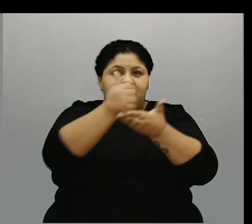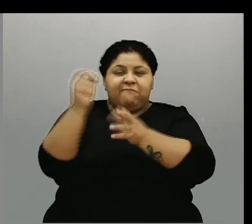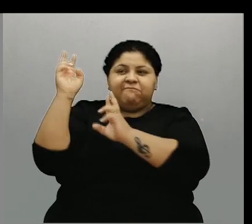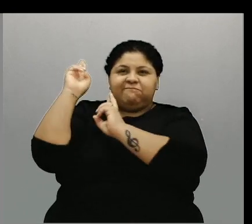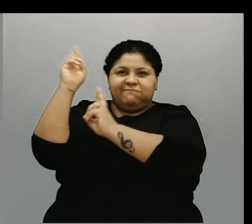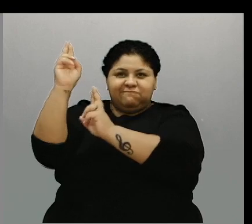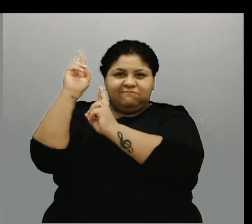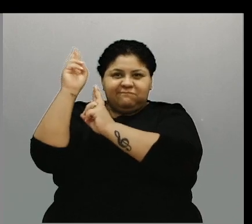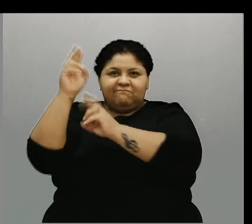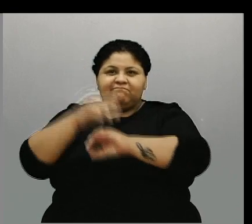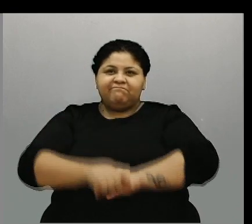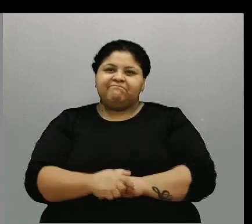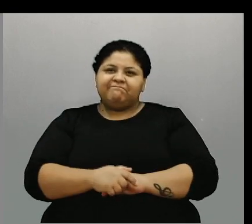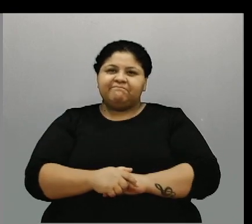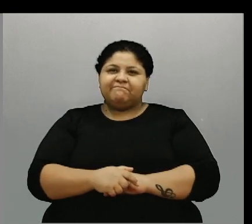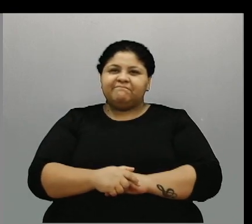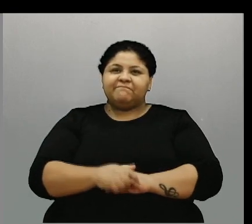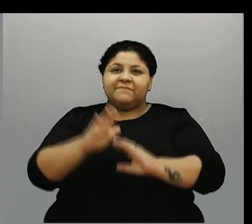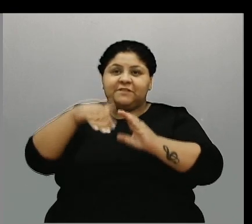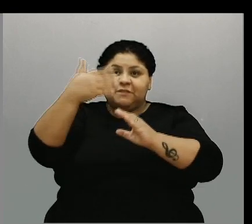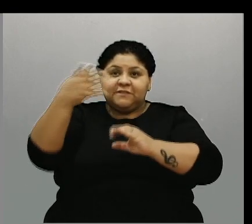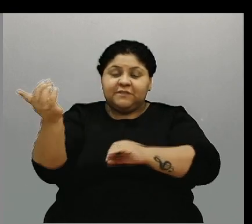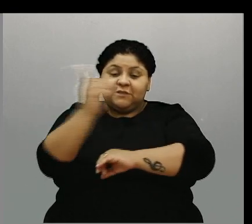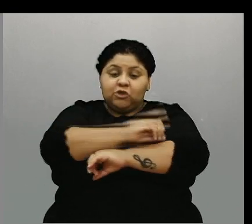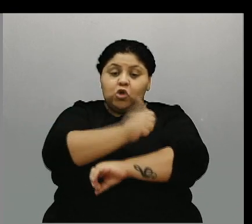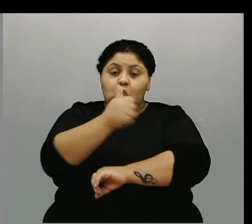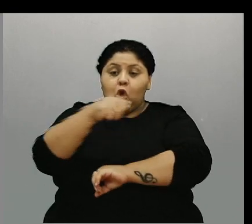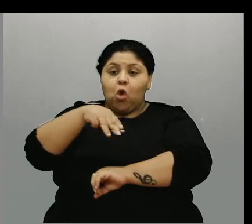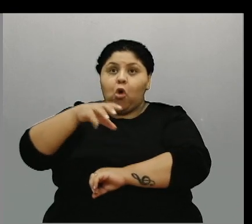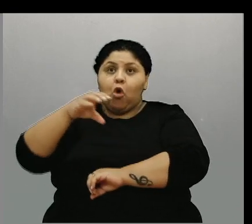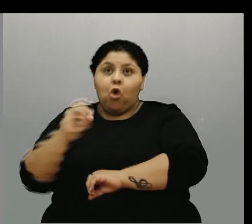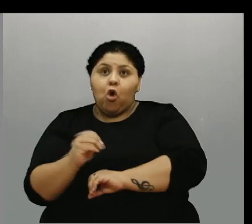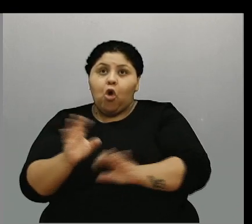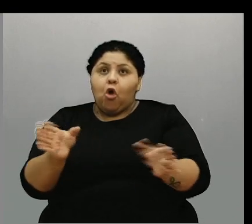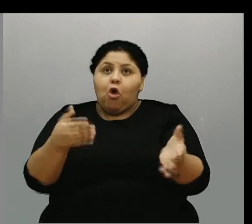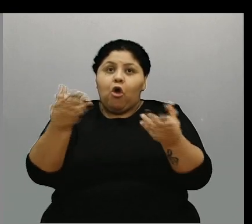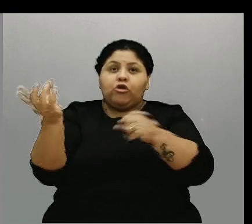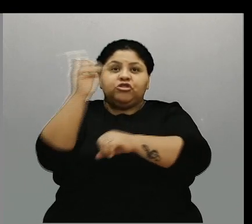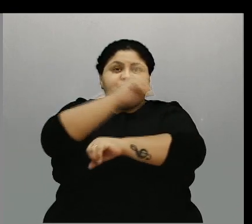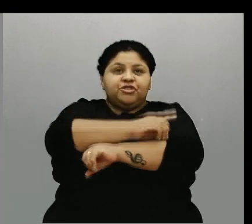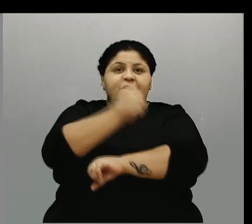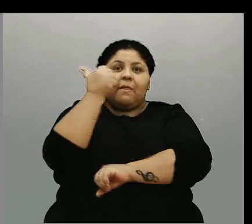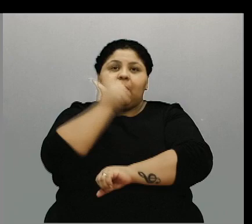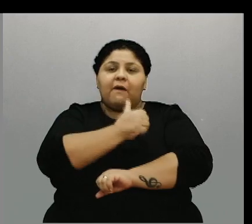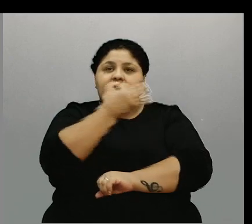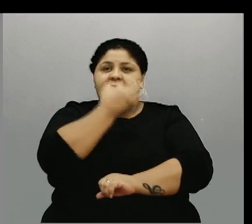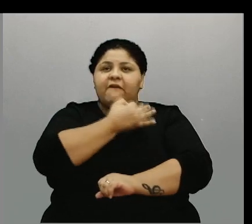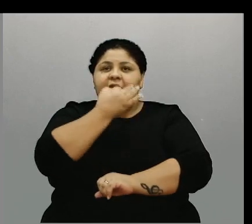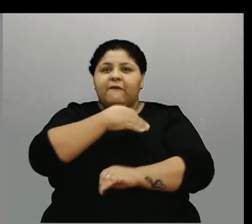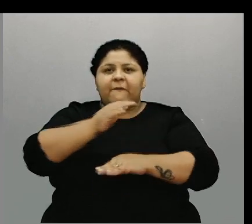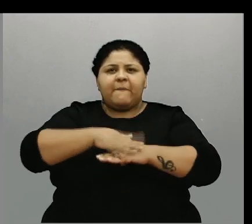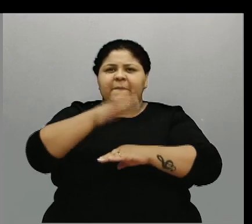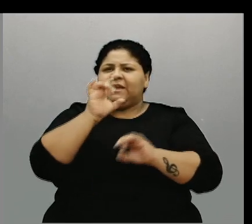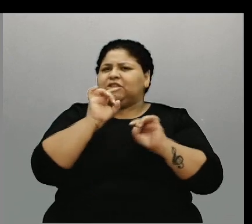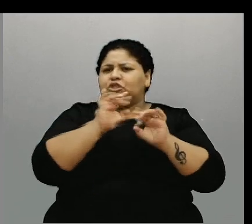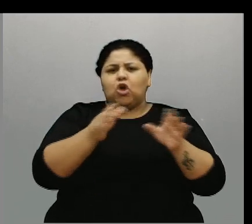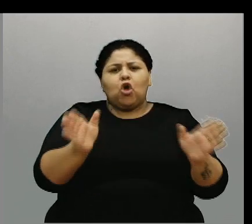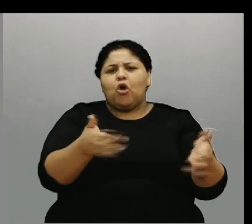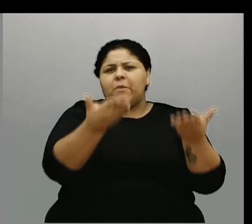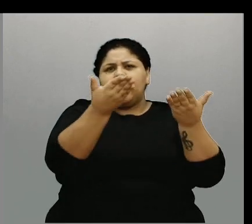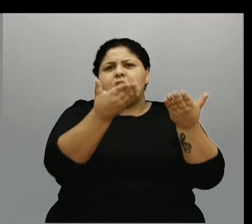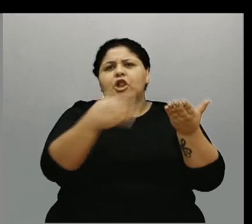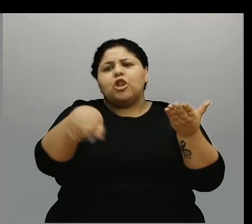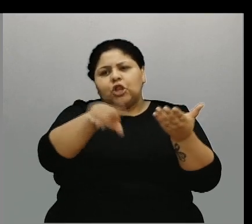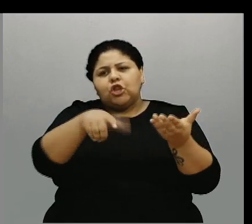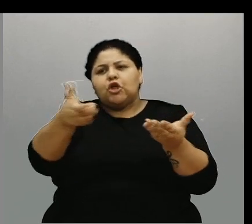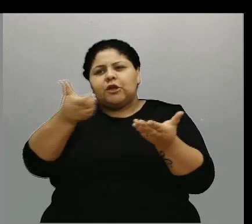esperança. No próximo dia 11 de maio, celebramos o Dia da Mulher Caxiense. E mais do que apenas comemorar, nós